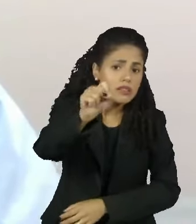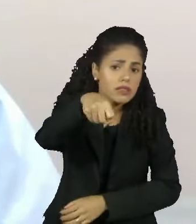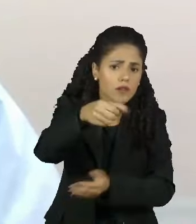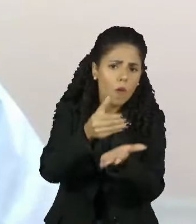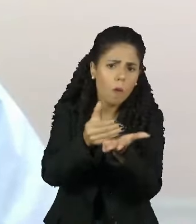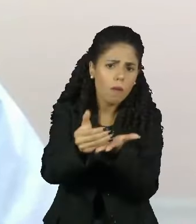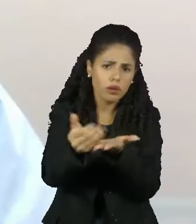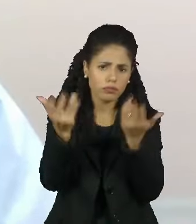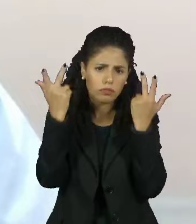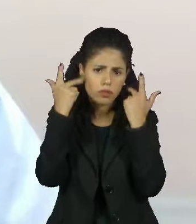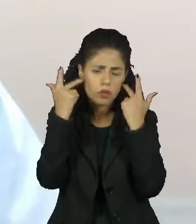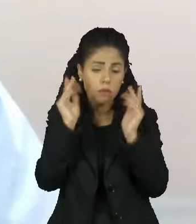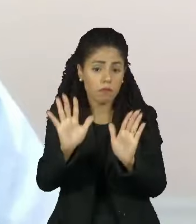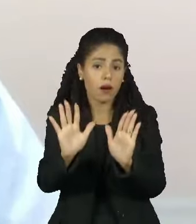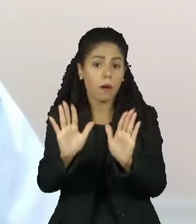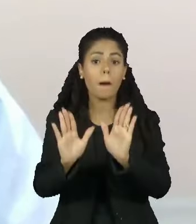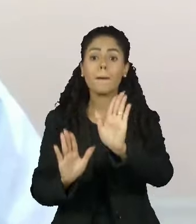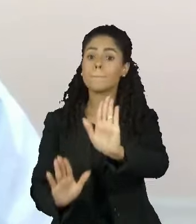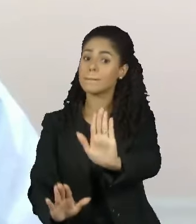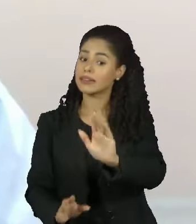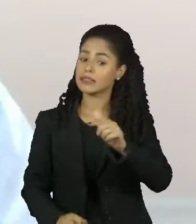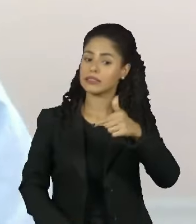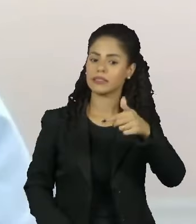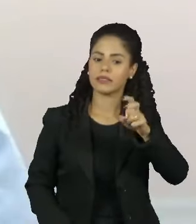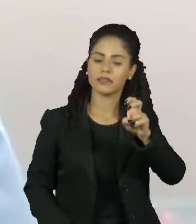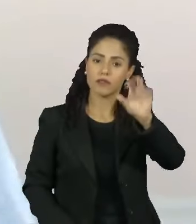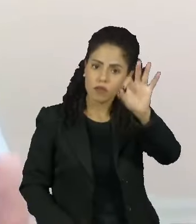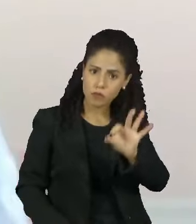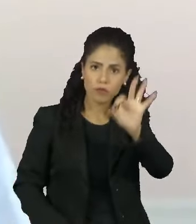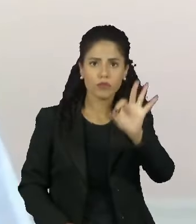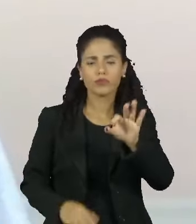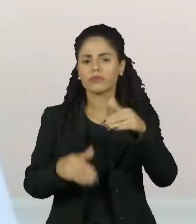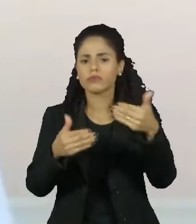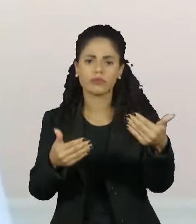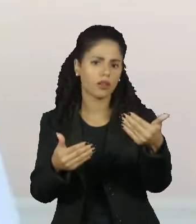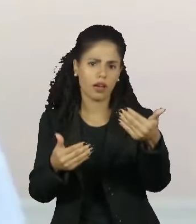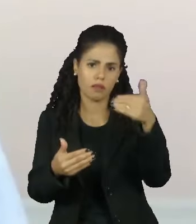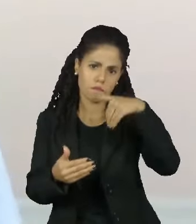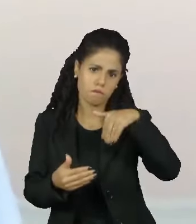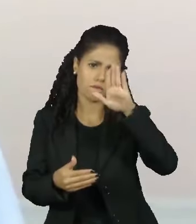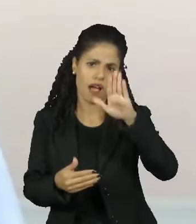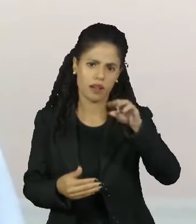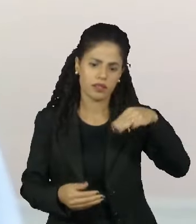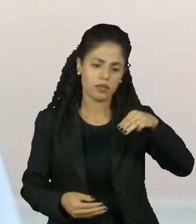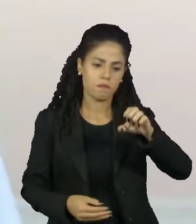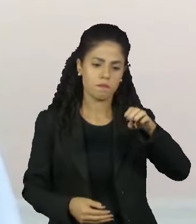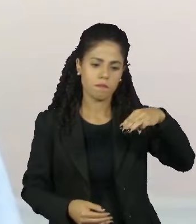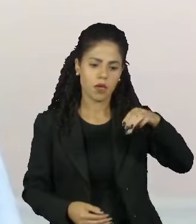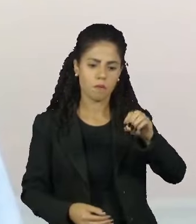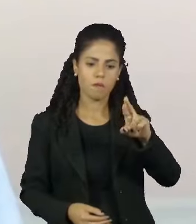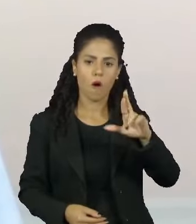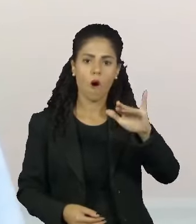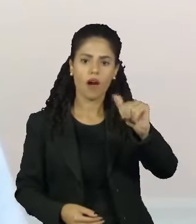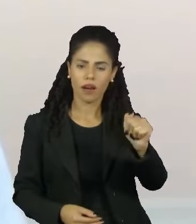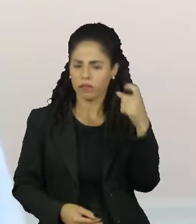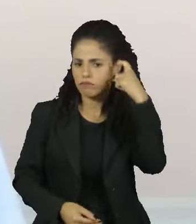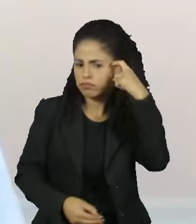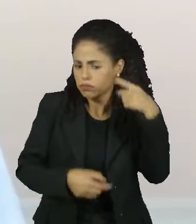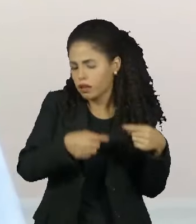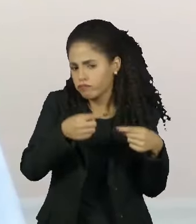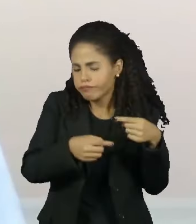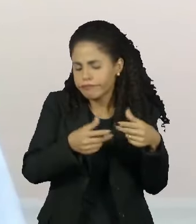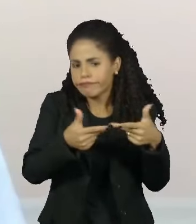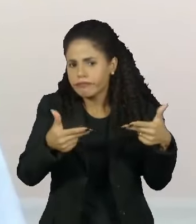comum. Em 75% das vezes, acho que é a memória o maior destaque, este